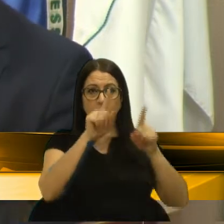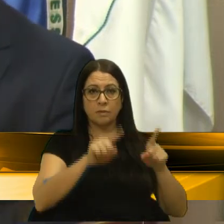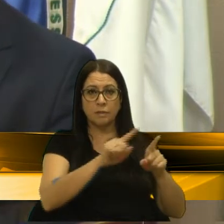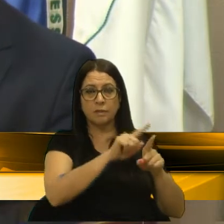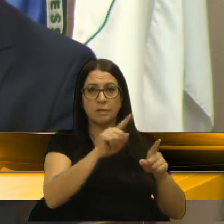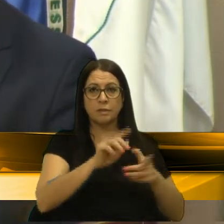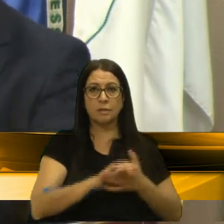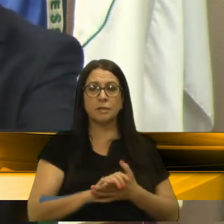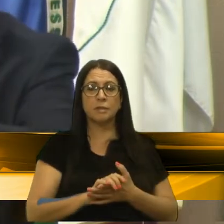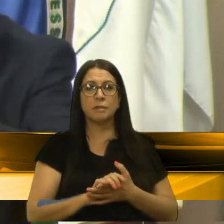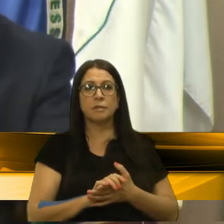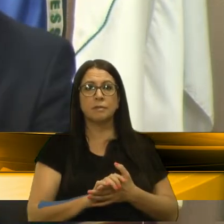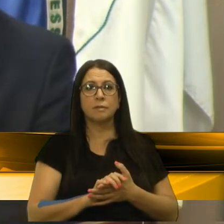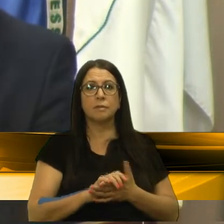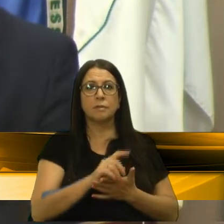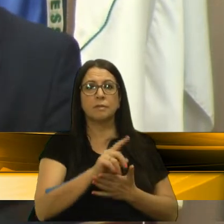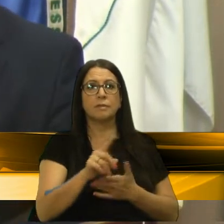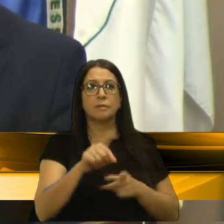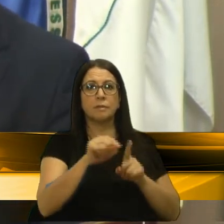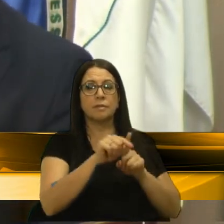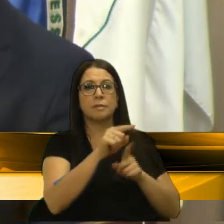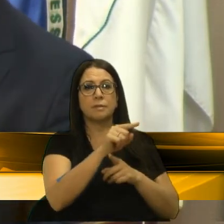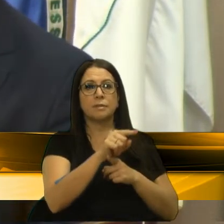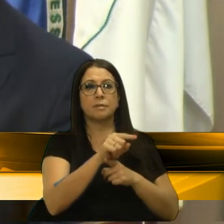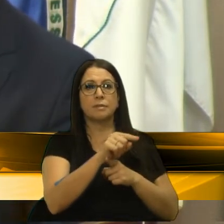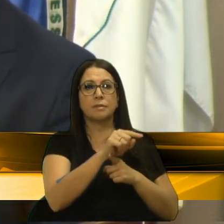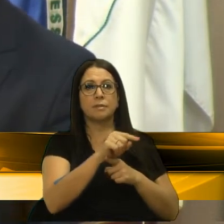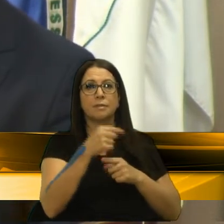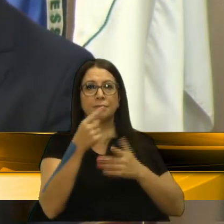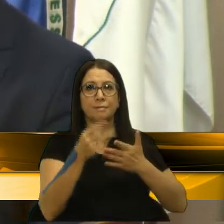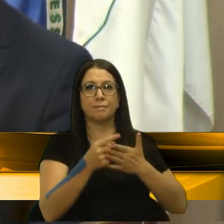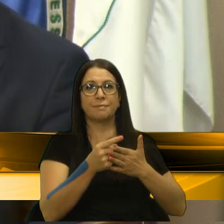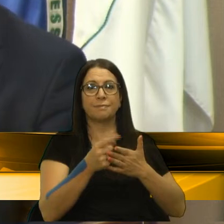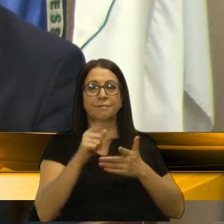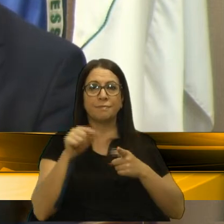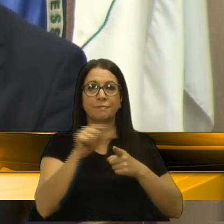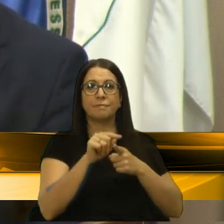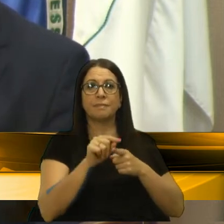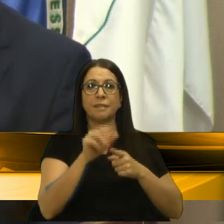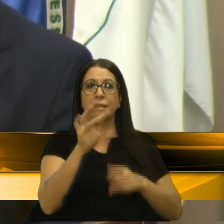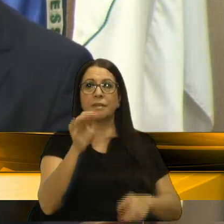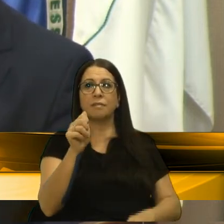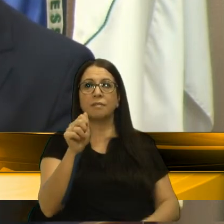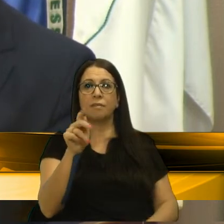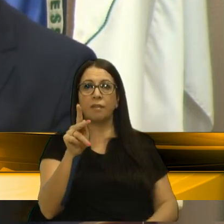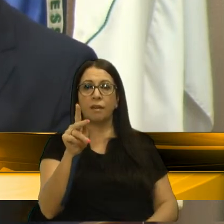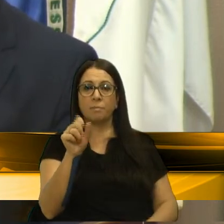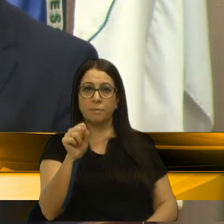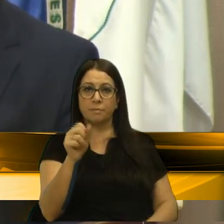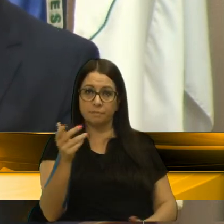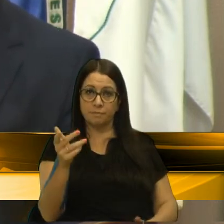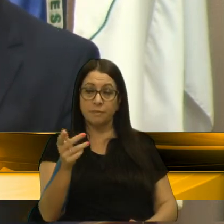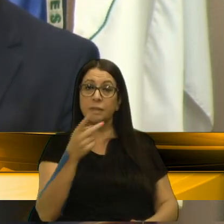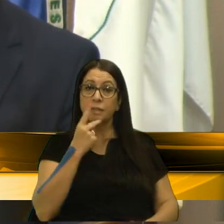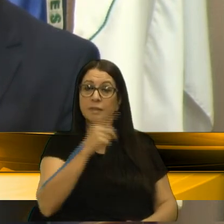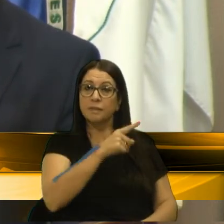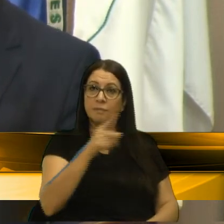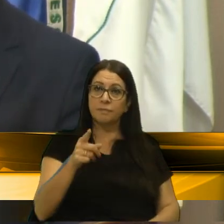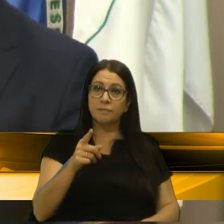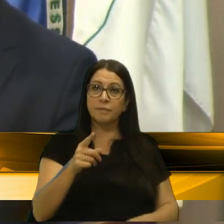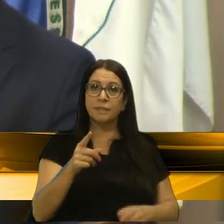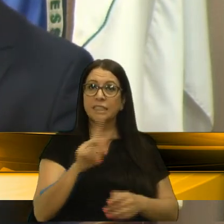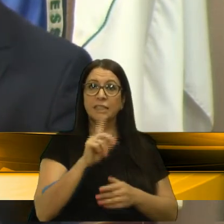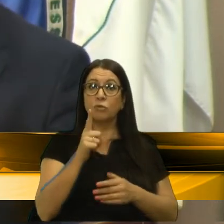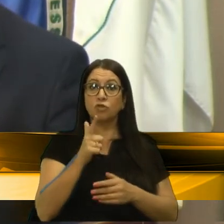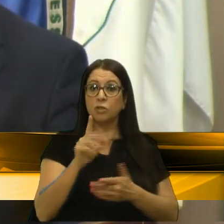vamos gastar com isso nesse sistema que foi sugerido pelo Conselho Deliberativo do FAPES. E a manifestação, quer dizer,